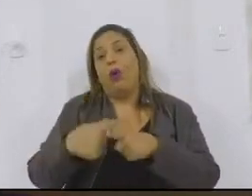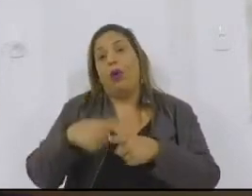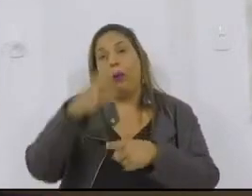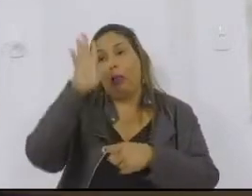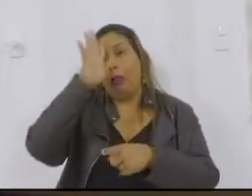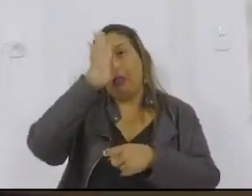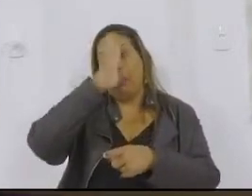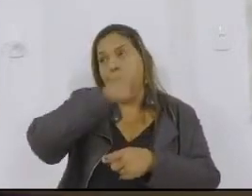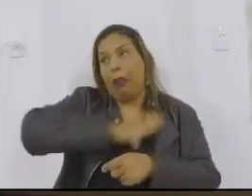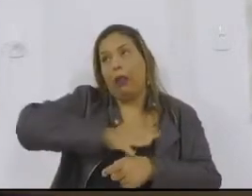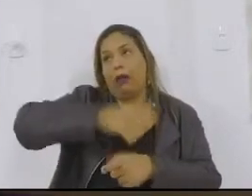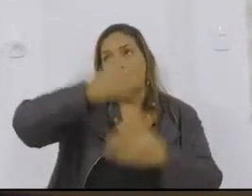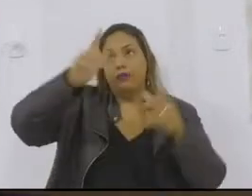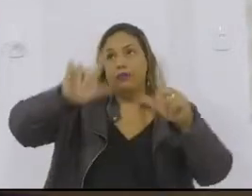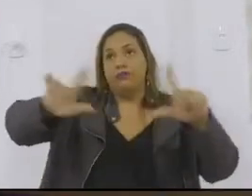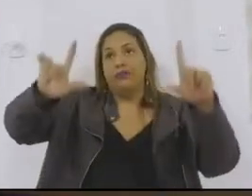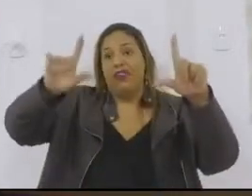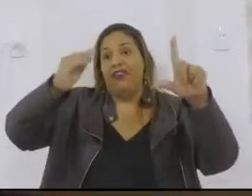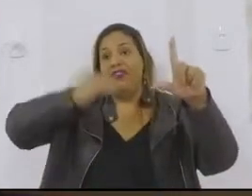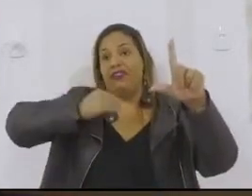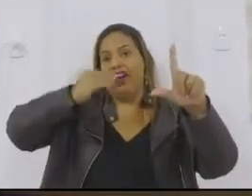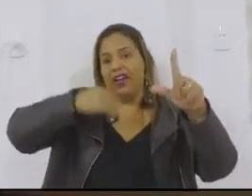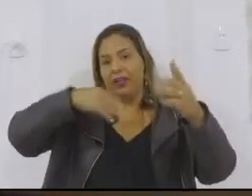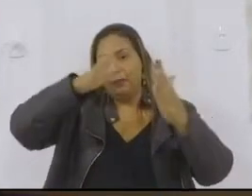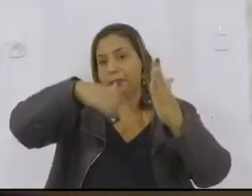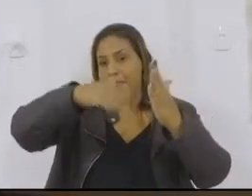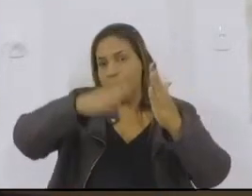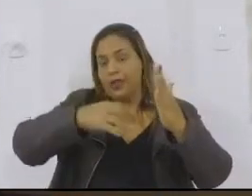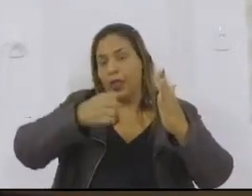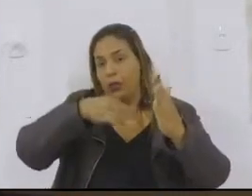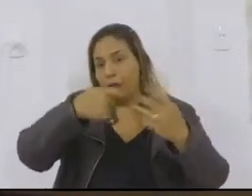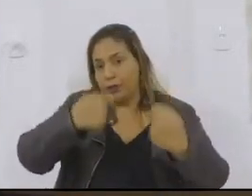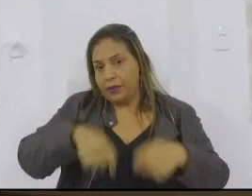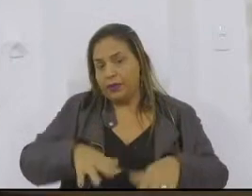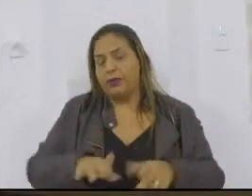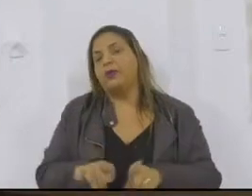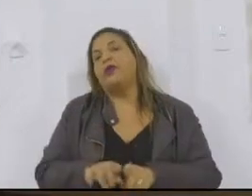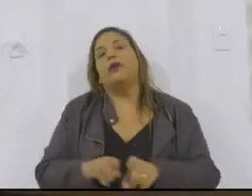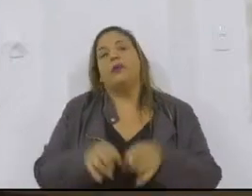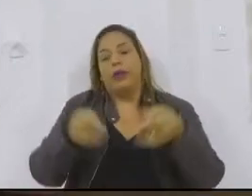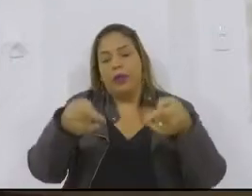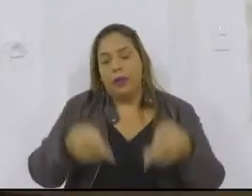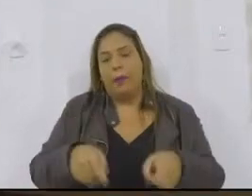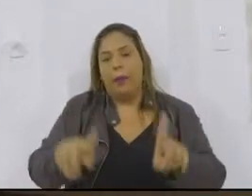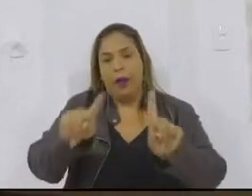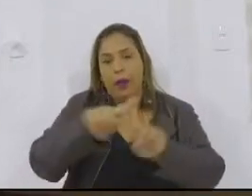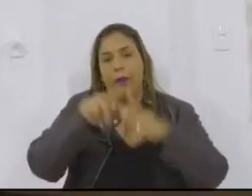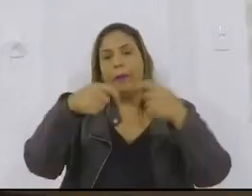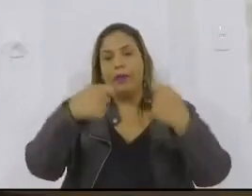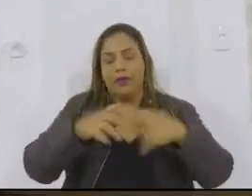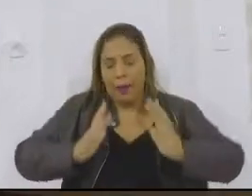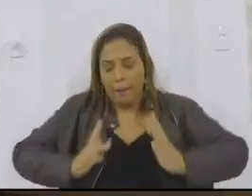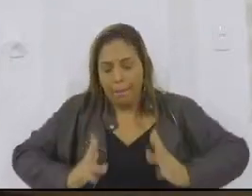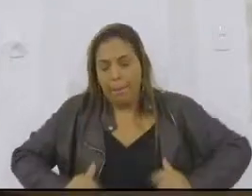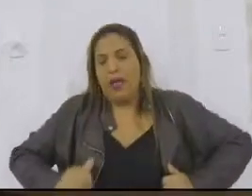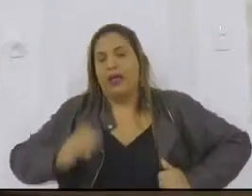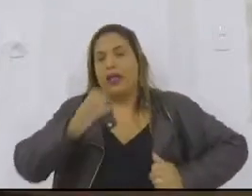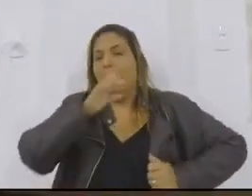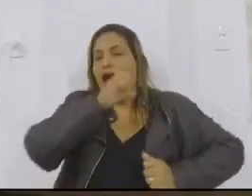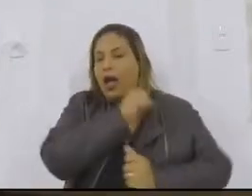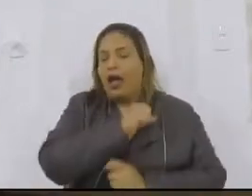Também do vereador Valdemir, indicando que seja feita a pintura de uma limpeza geral no cemitério municipal. É necessário que seja